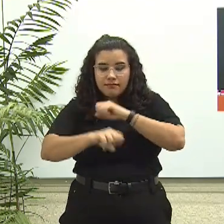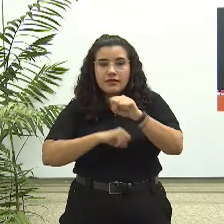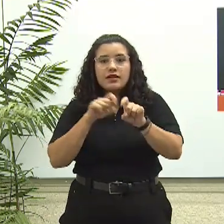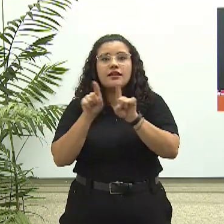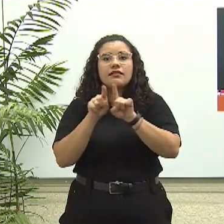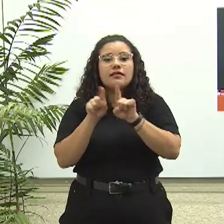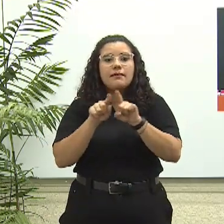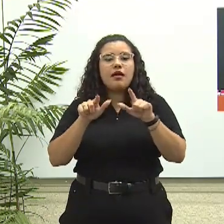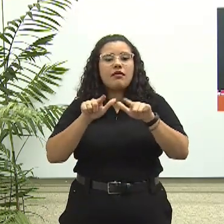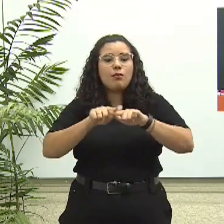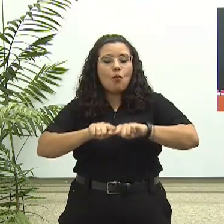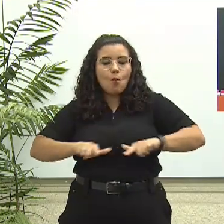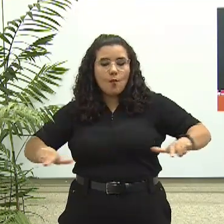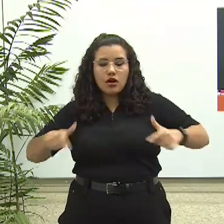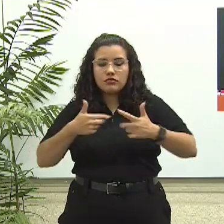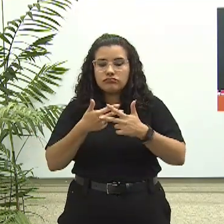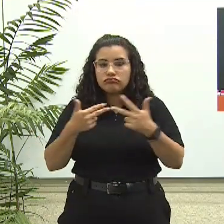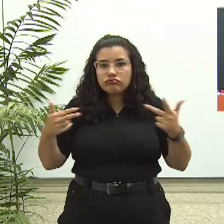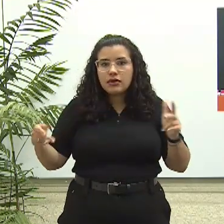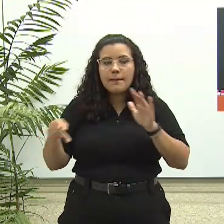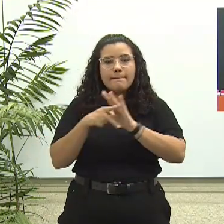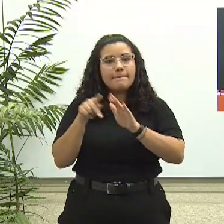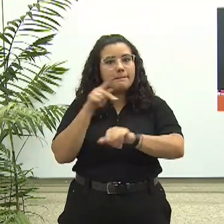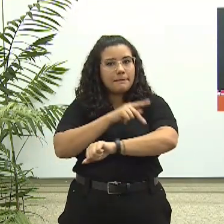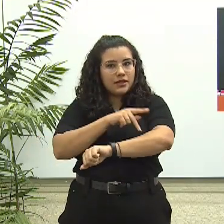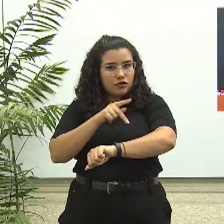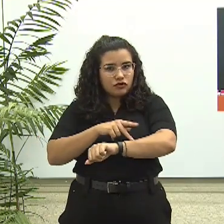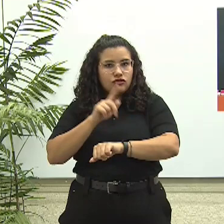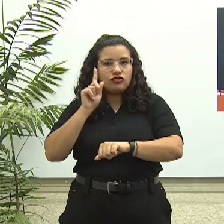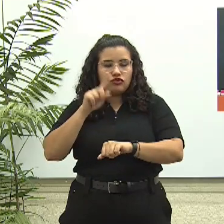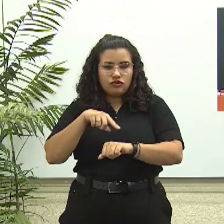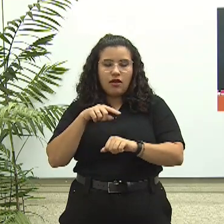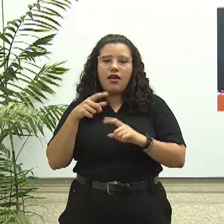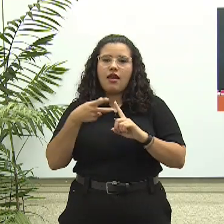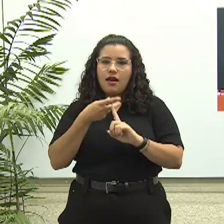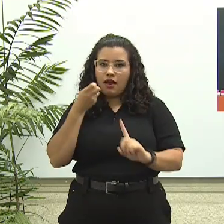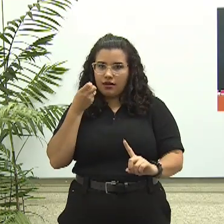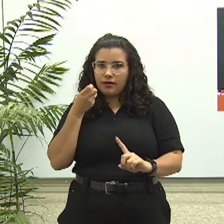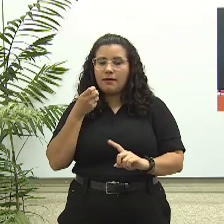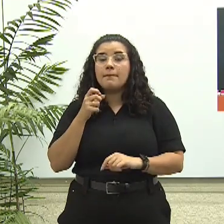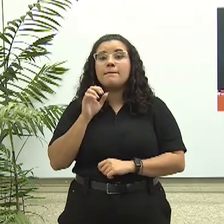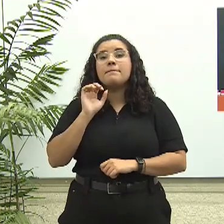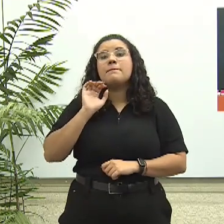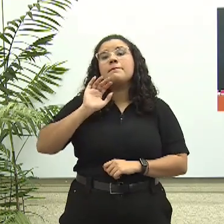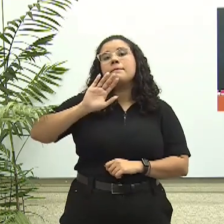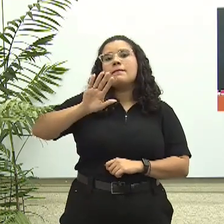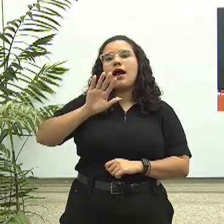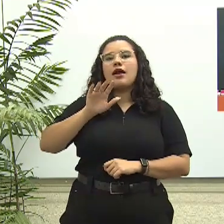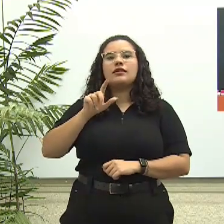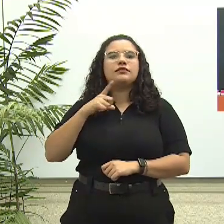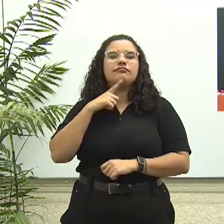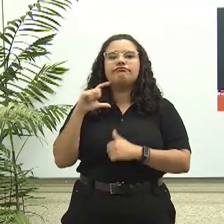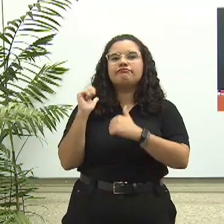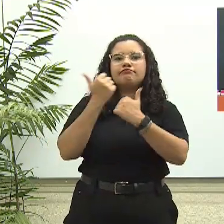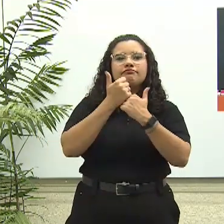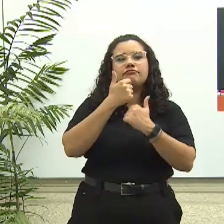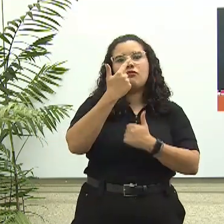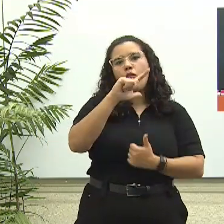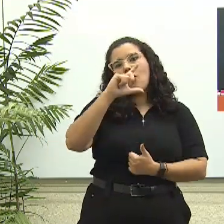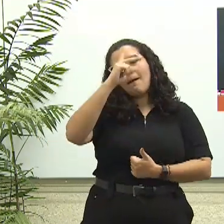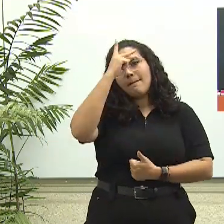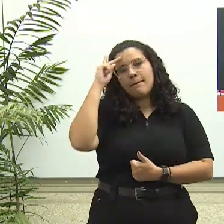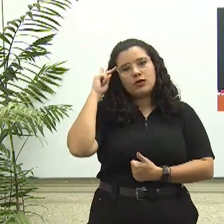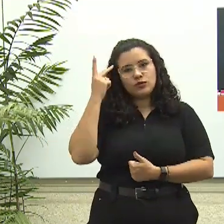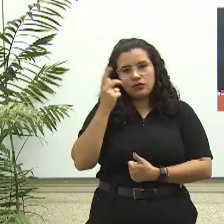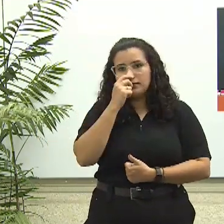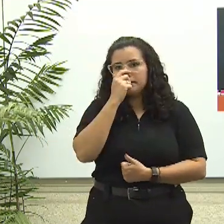esvazia certos elementos da da pedagogia hacker e a torna muitas vezes berando o Coach ou até o Coach em si